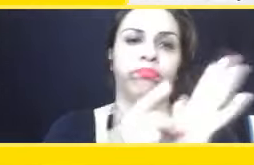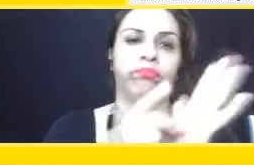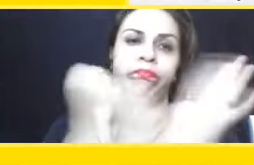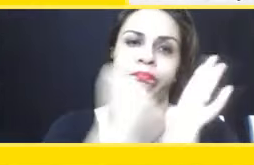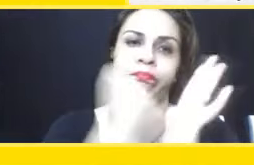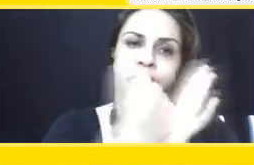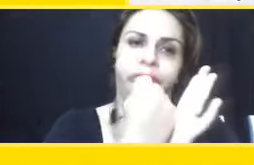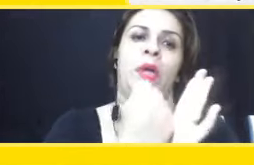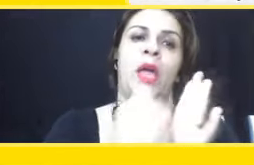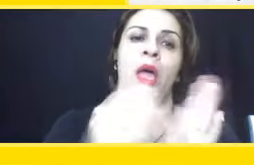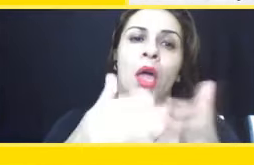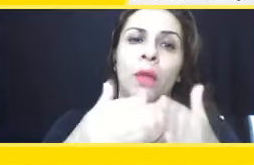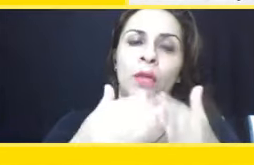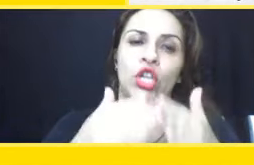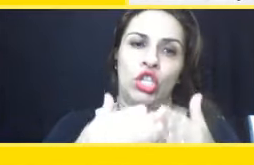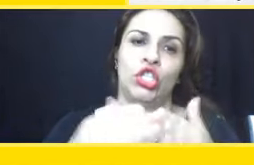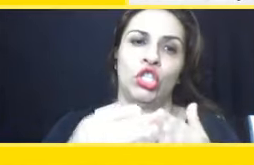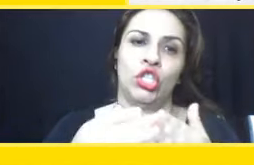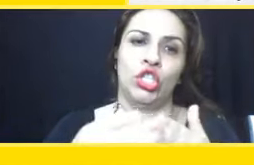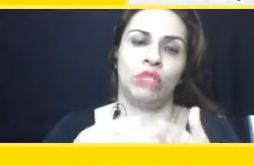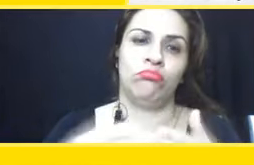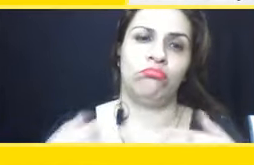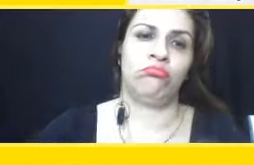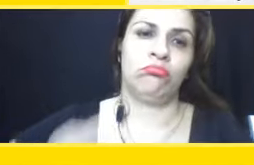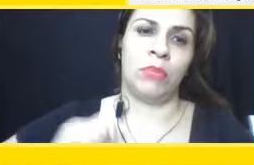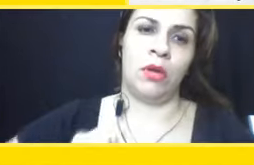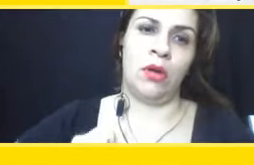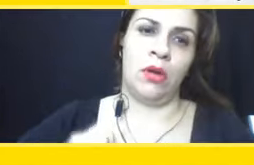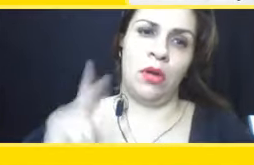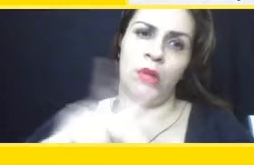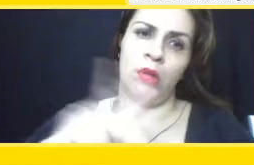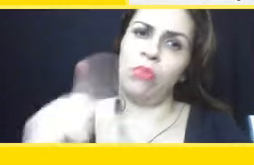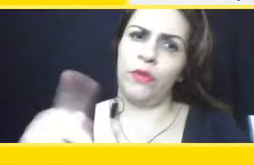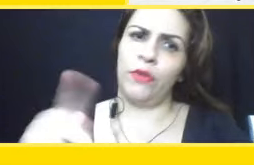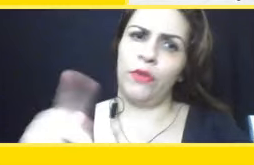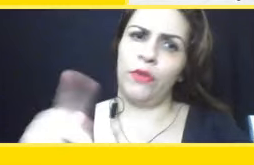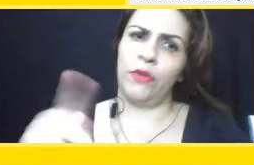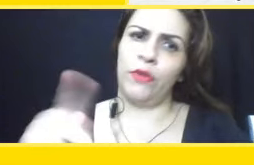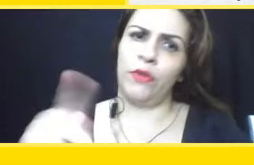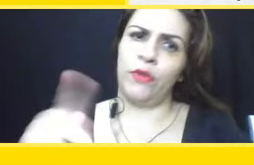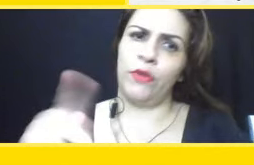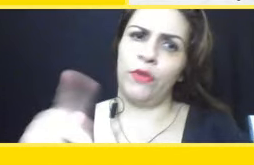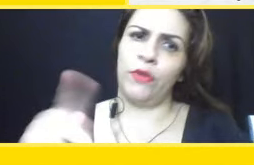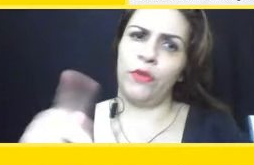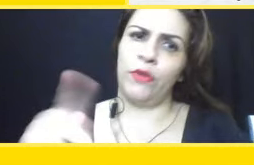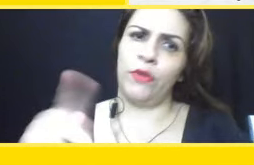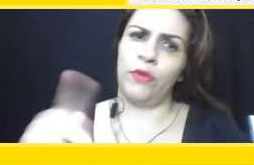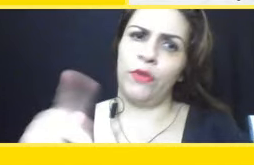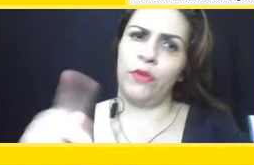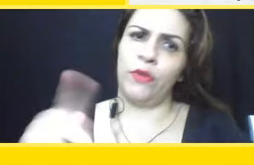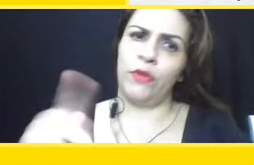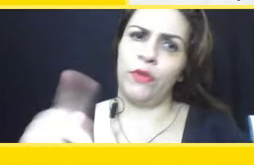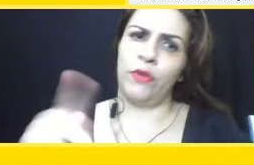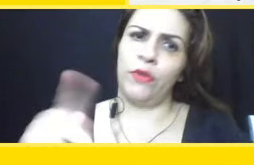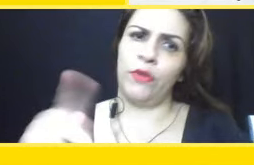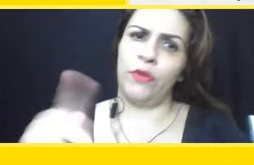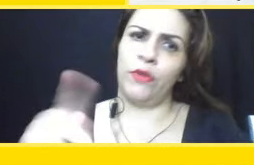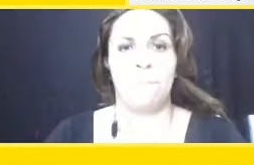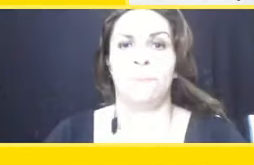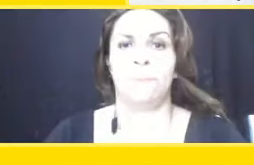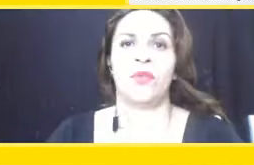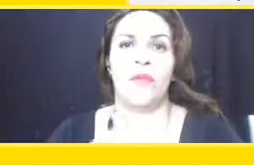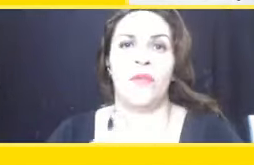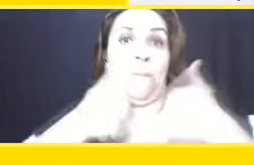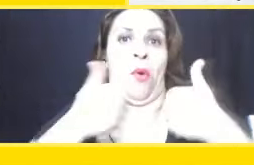Câmara Legislativa, para pelo menos os professores, nós temos essa garantia, né? Então, o seguinte, não, na realidade não teve